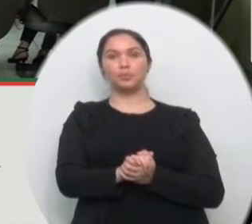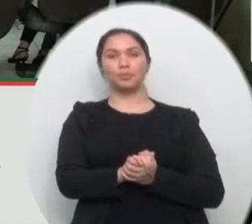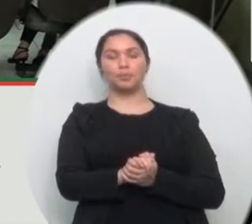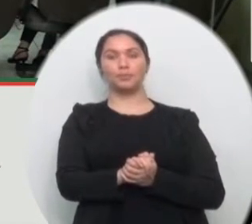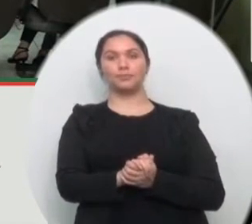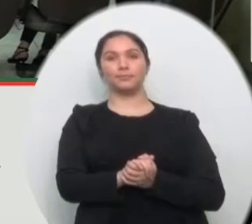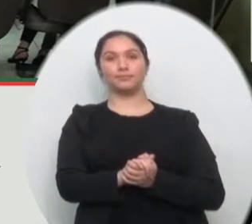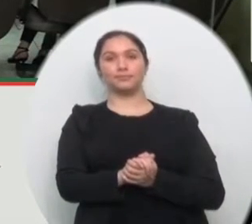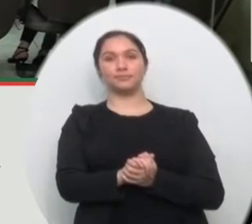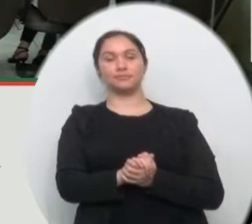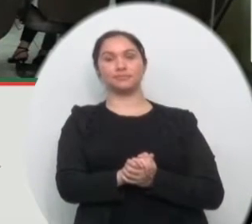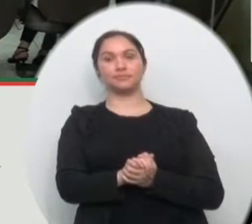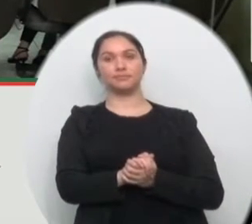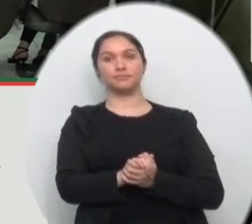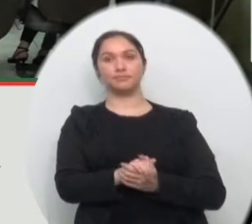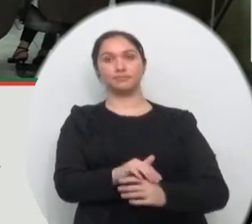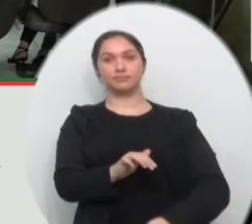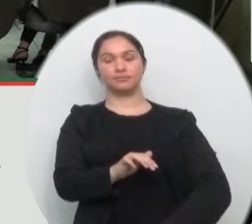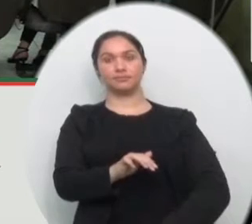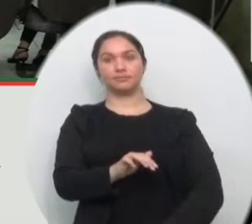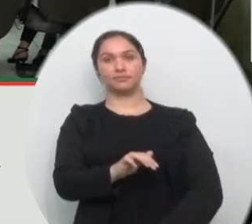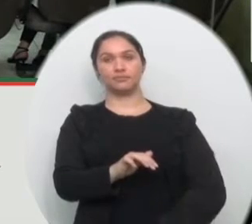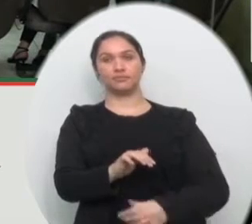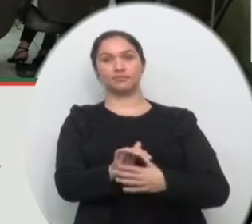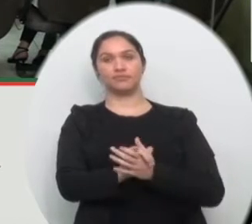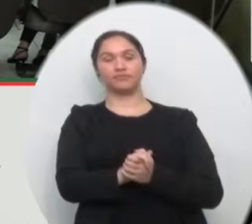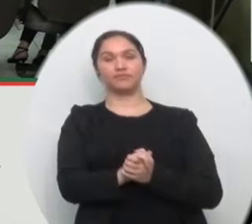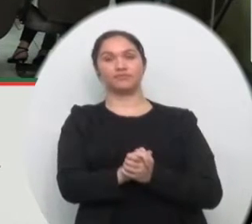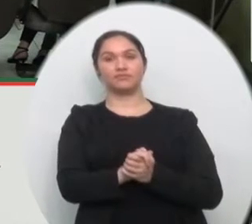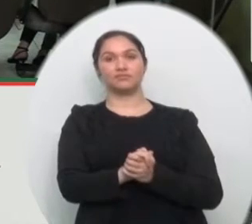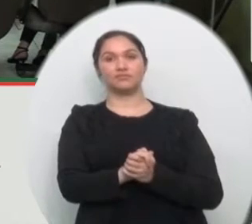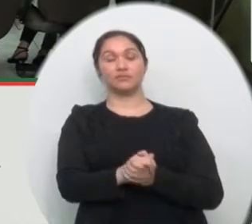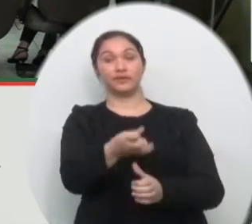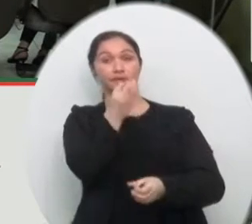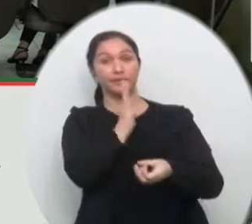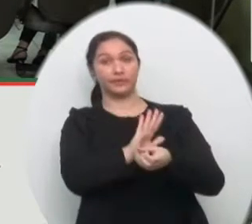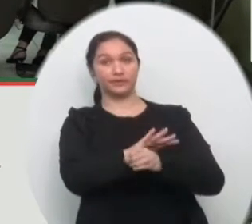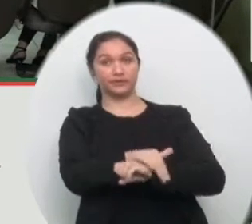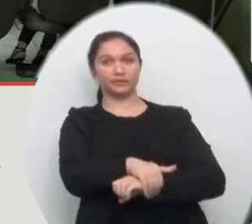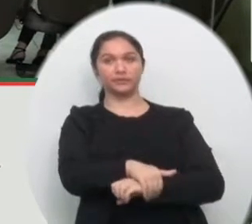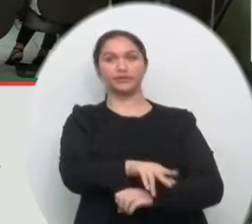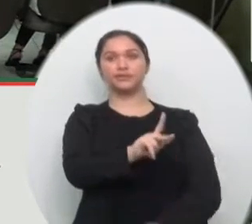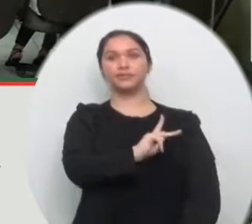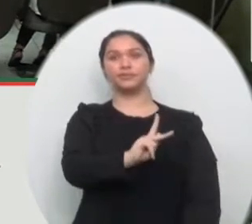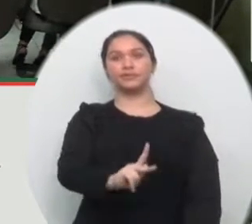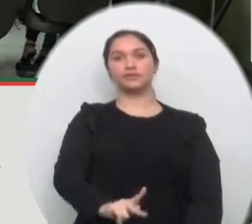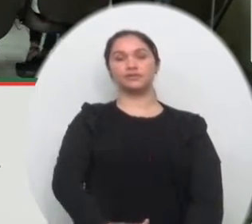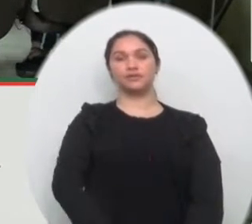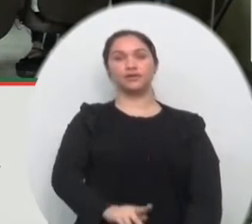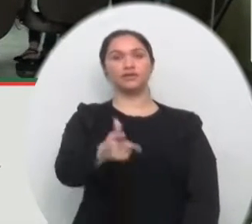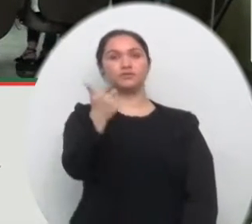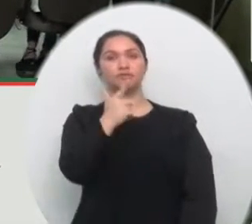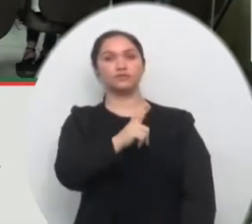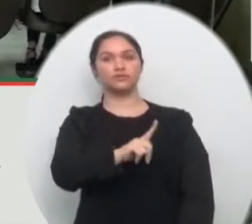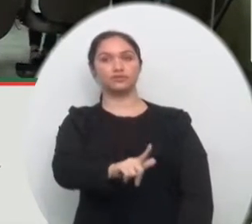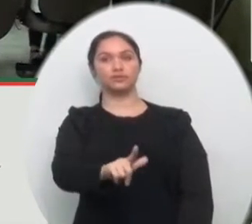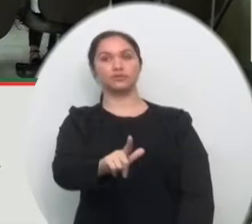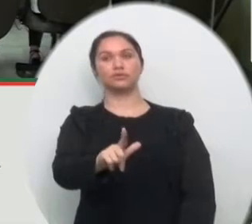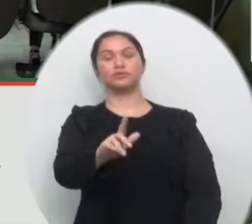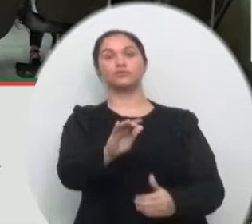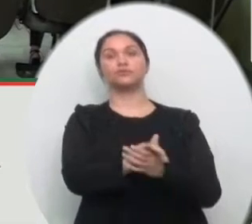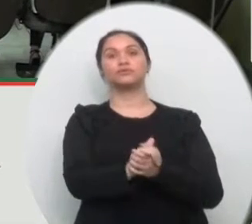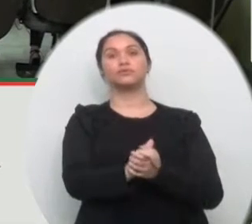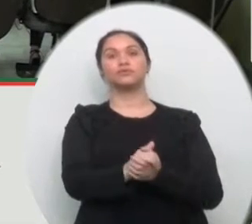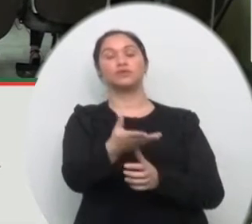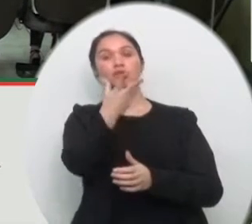Não, favor, relator, né? Favor, relator. Boa noite, senhor presidente. Uma vez mais, colegas vereadores e vereadoras, a todos